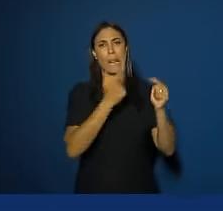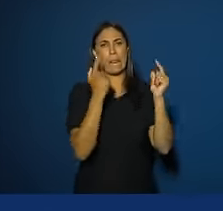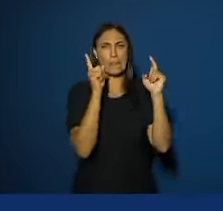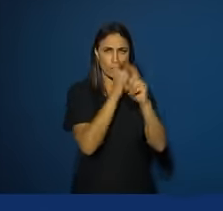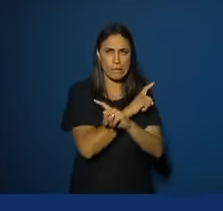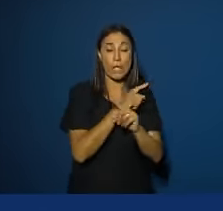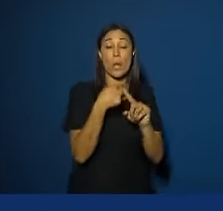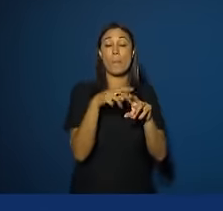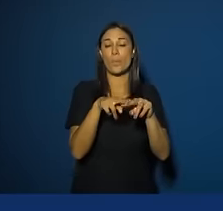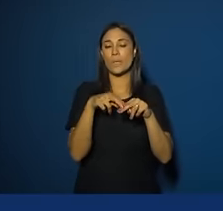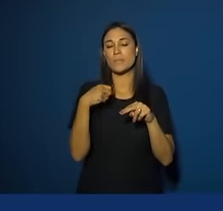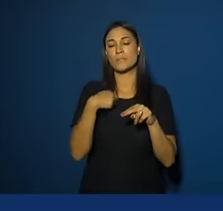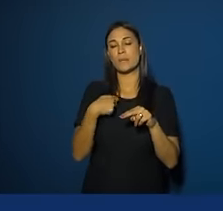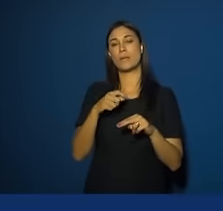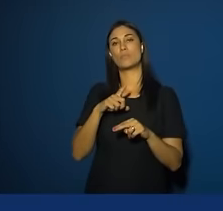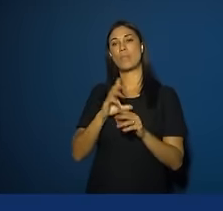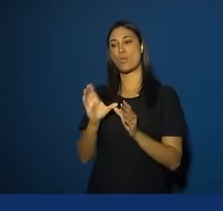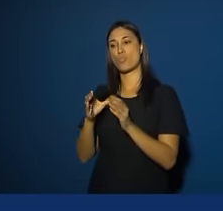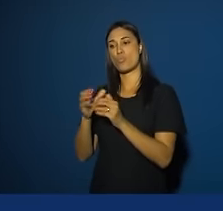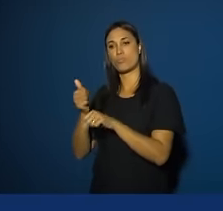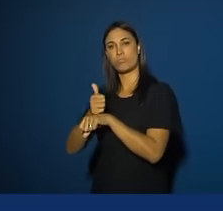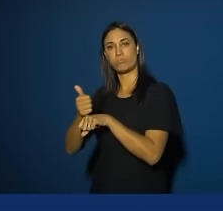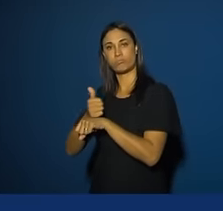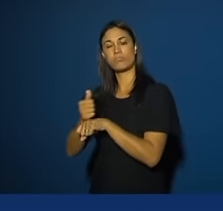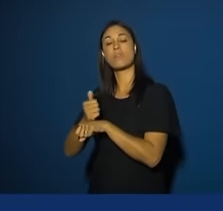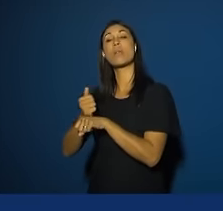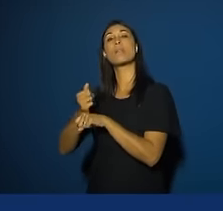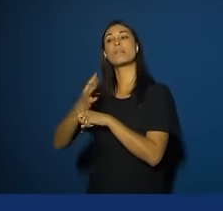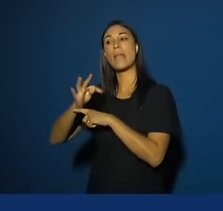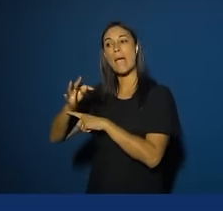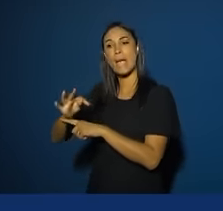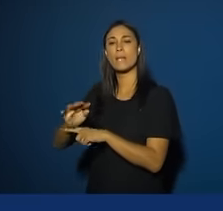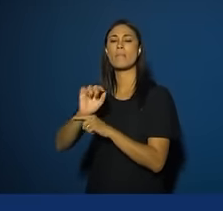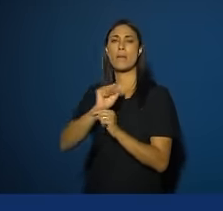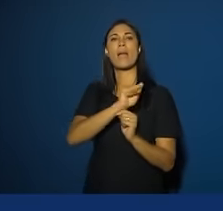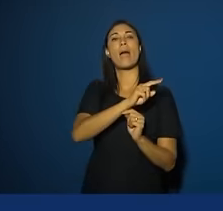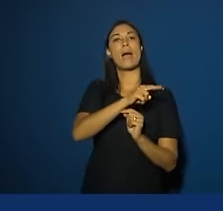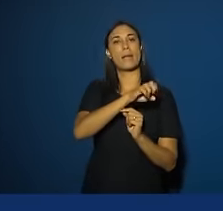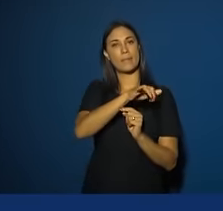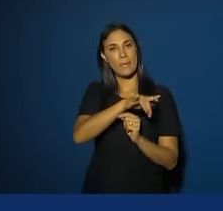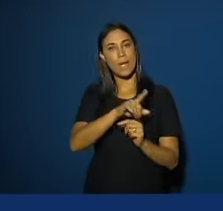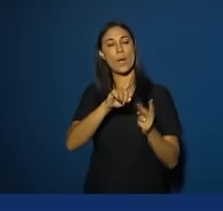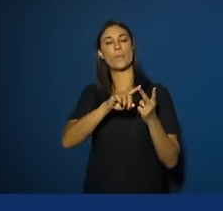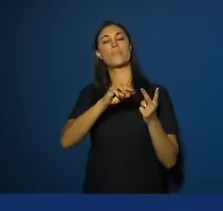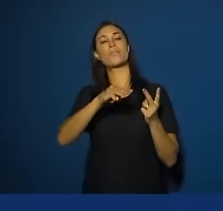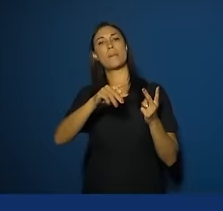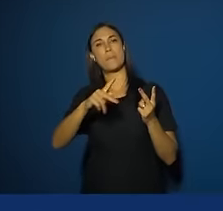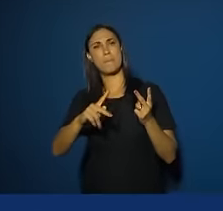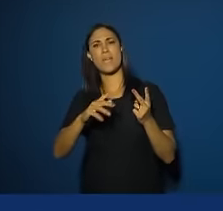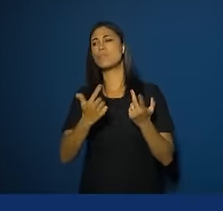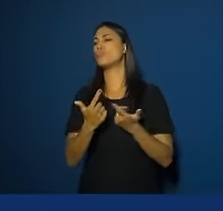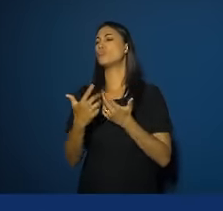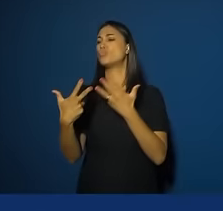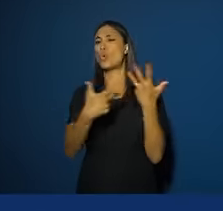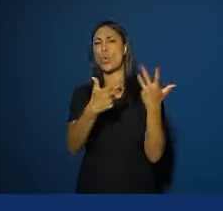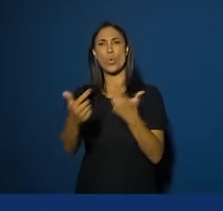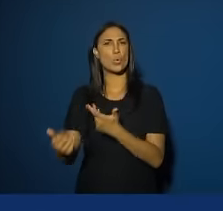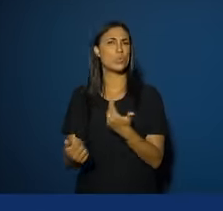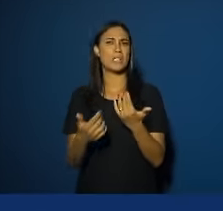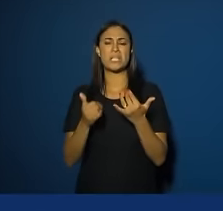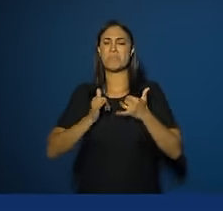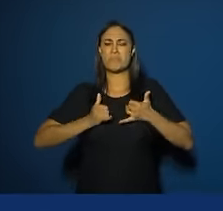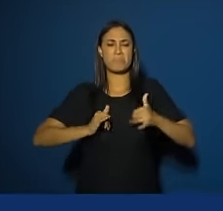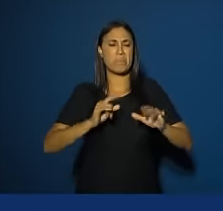ter uma agência técnica regulando o setor vale para Nel vale para NP e vale para todos os agências